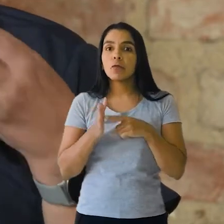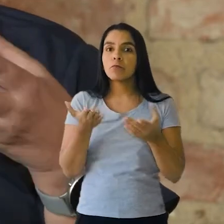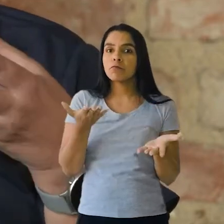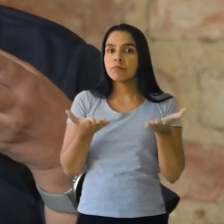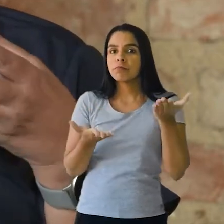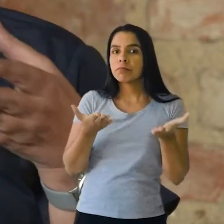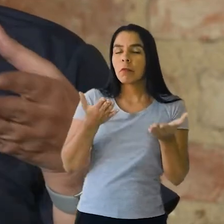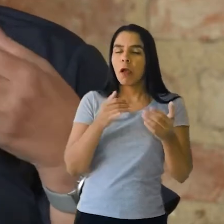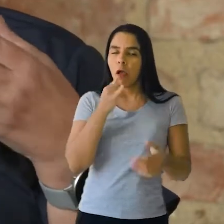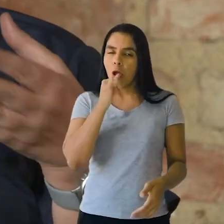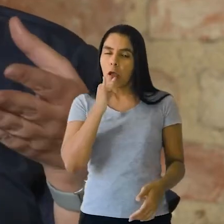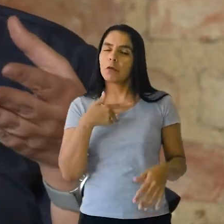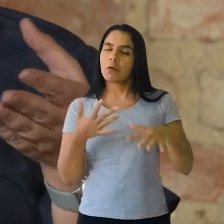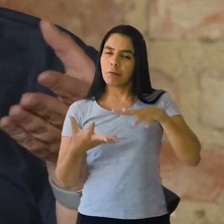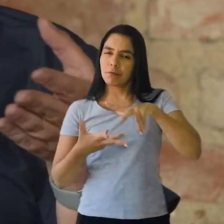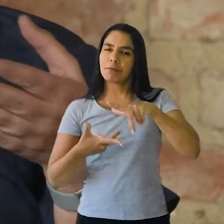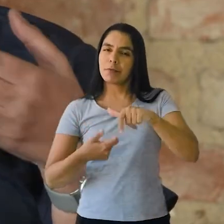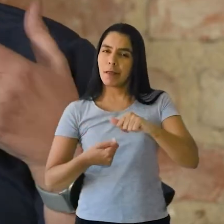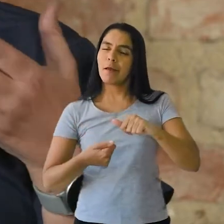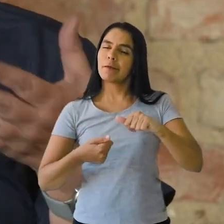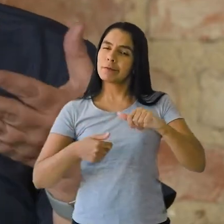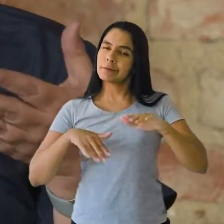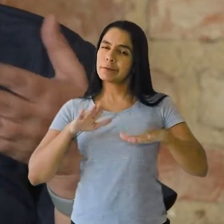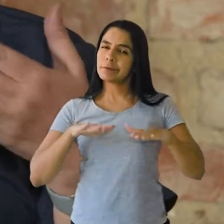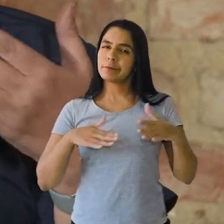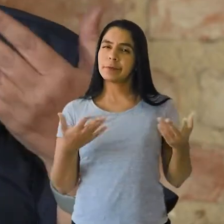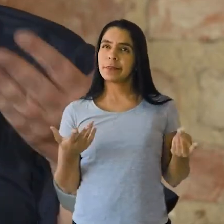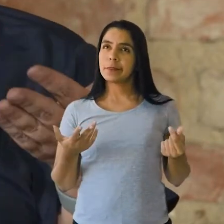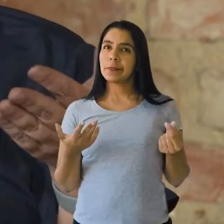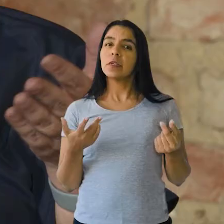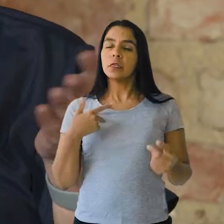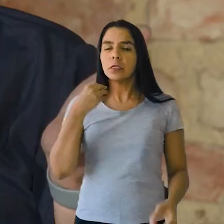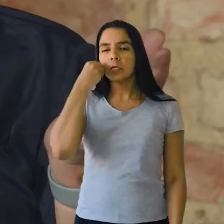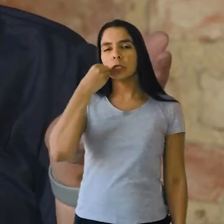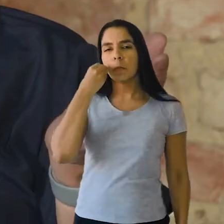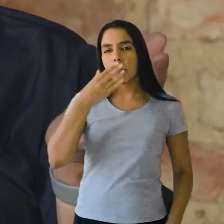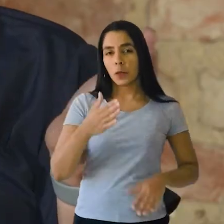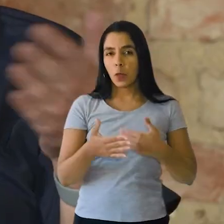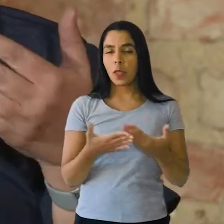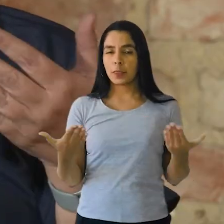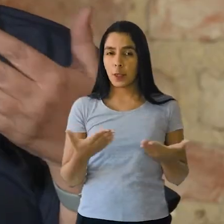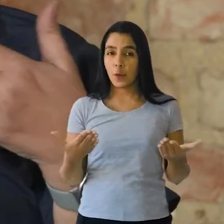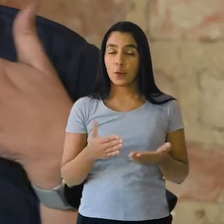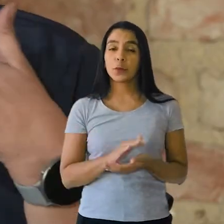o mais negativo balanço de energia que a Terra provavelmente